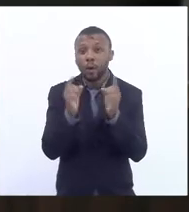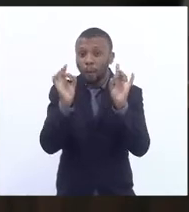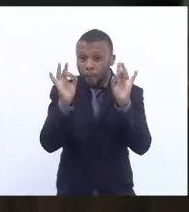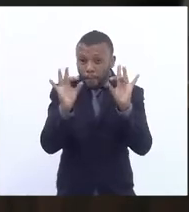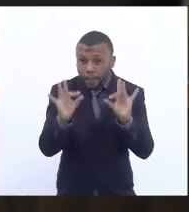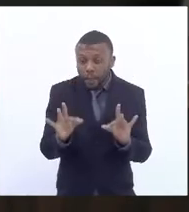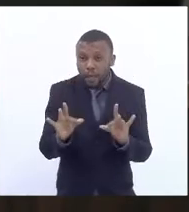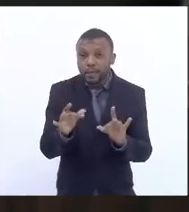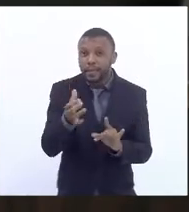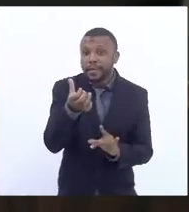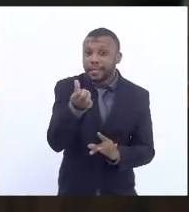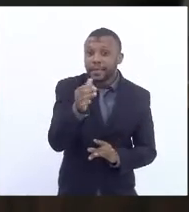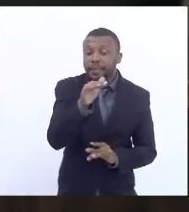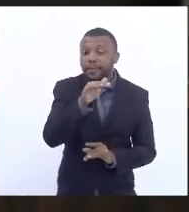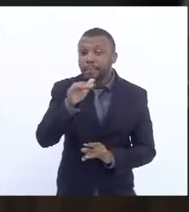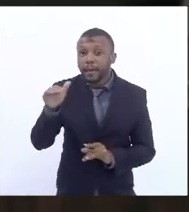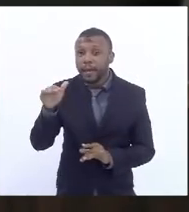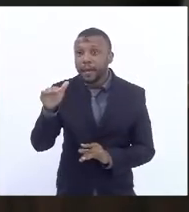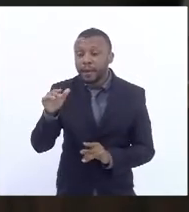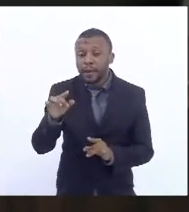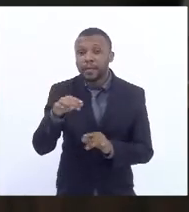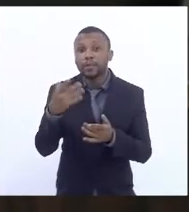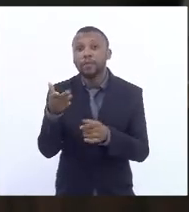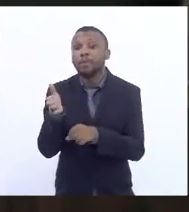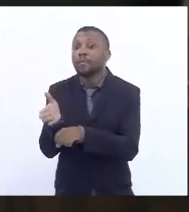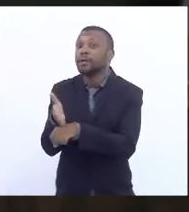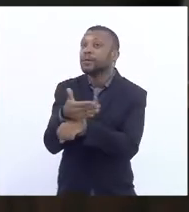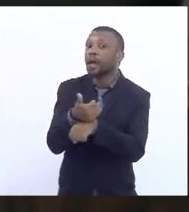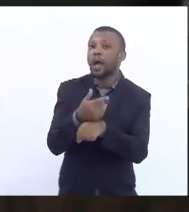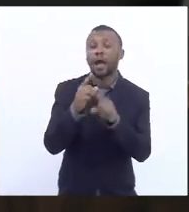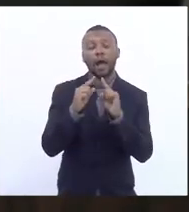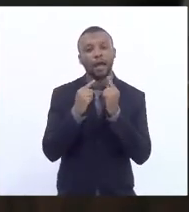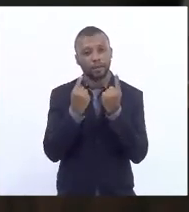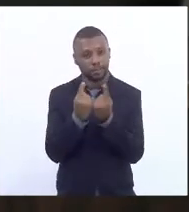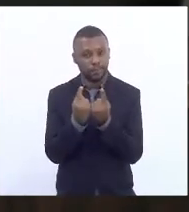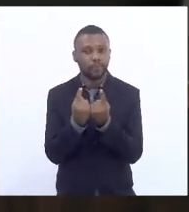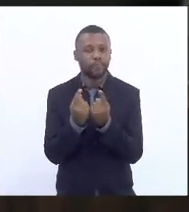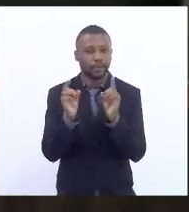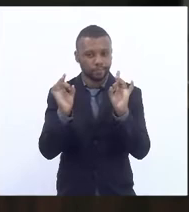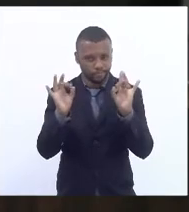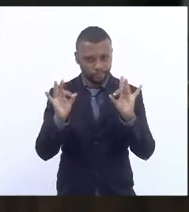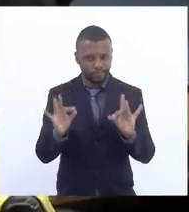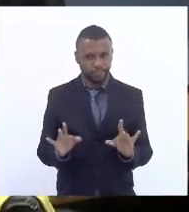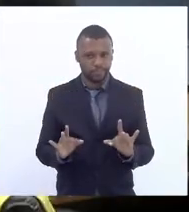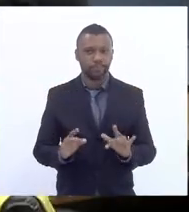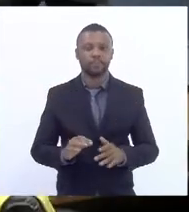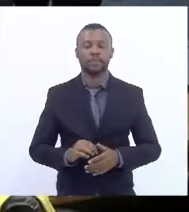às 18h30. Vamos antecipar a sessão extraordinária.